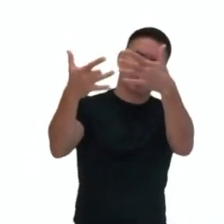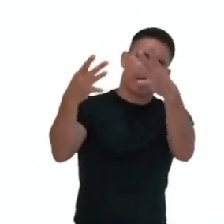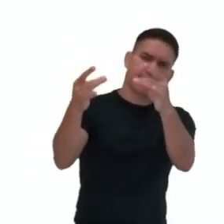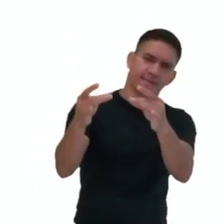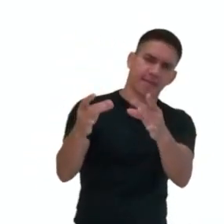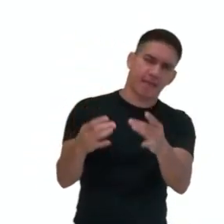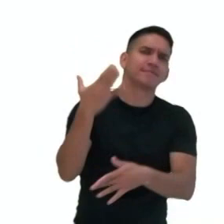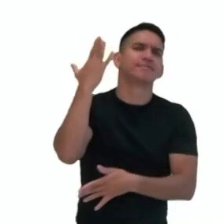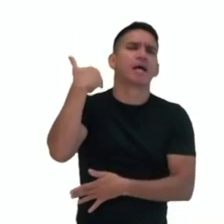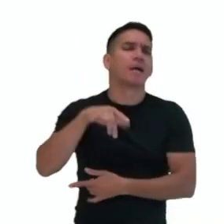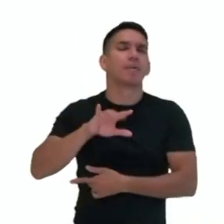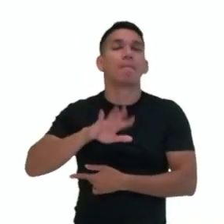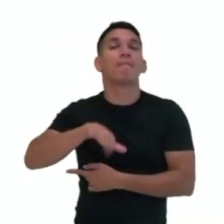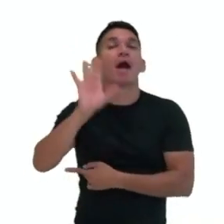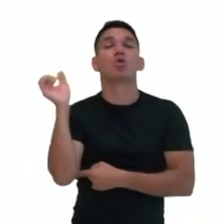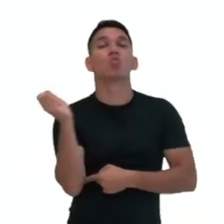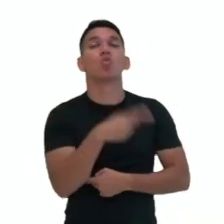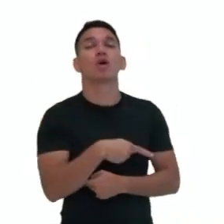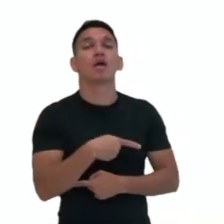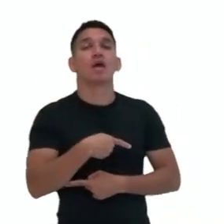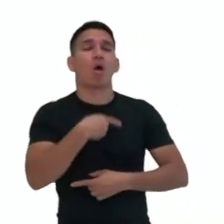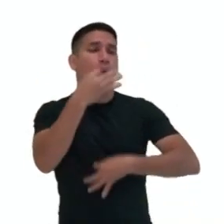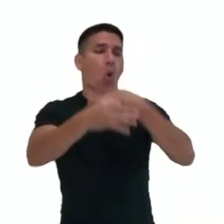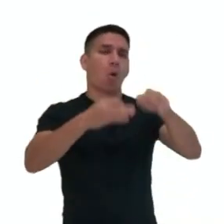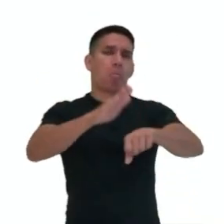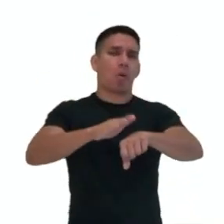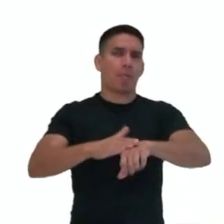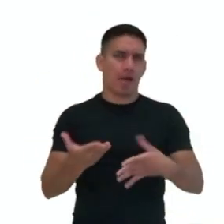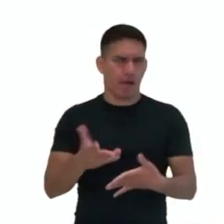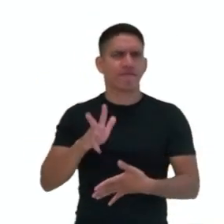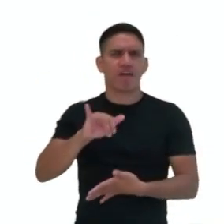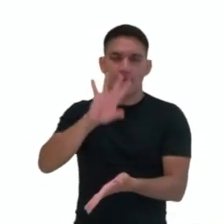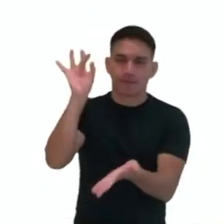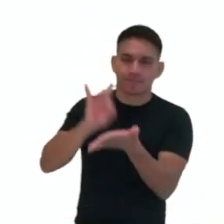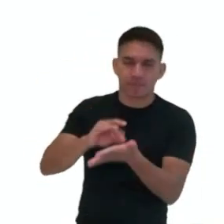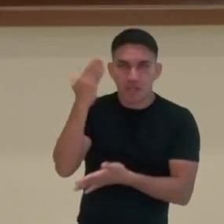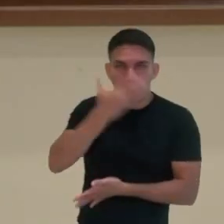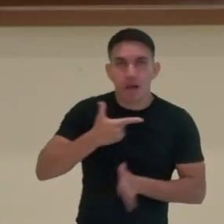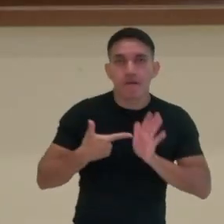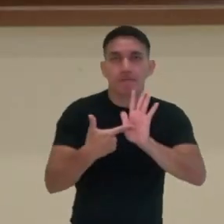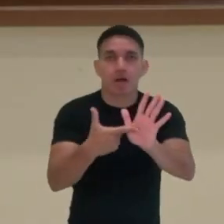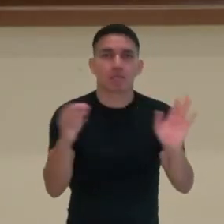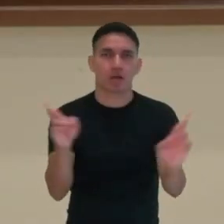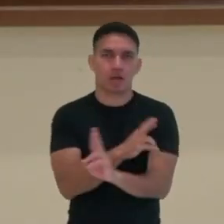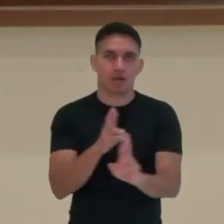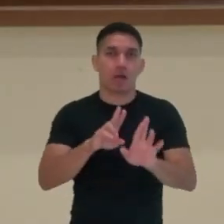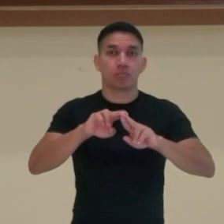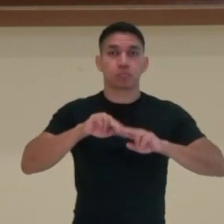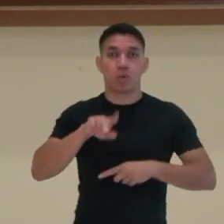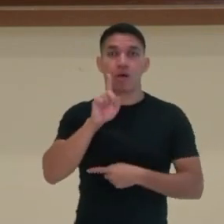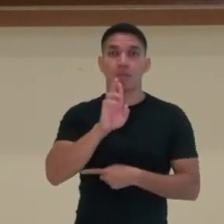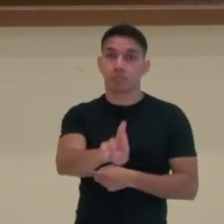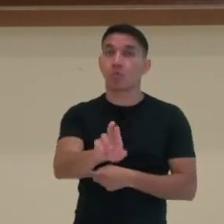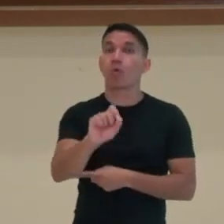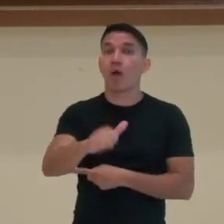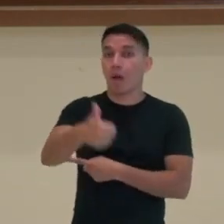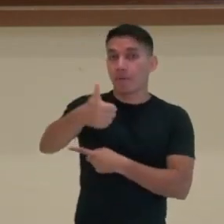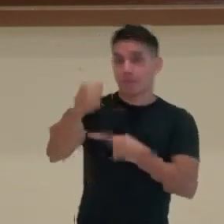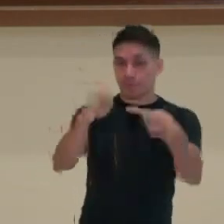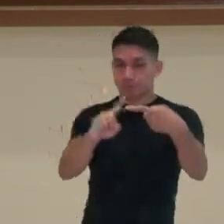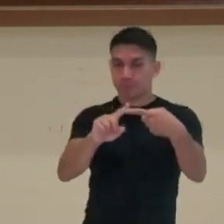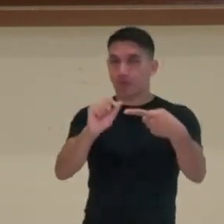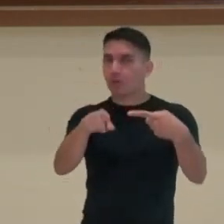ampara em fatos, ideias e conceitos relacionados. Então, ao responder a primeira, por que é importante estudar, você